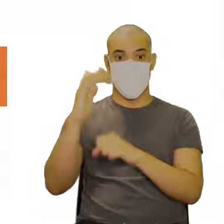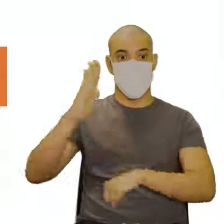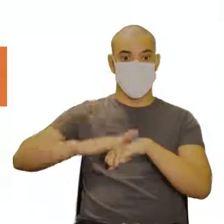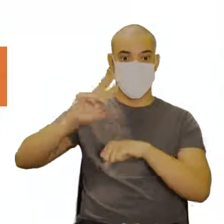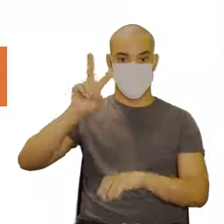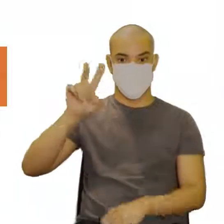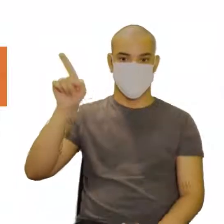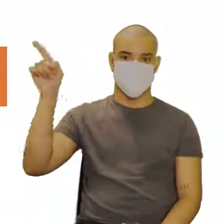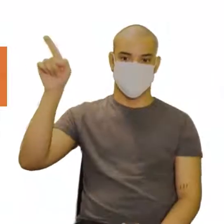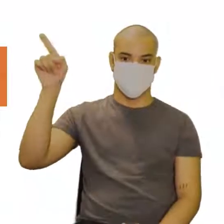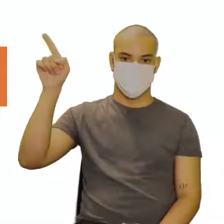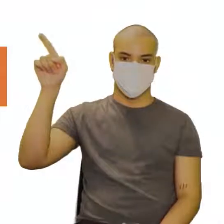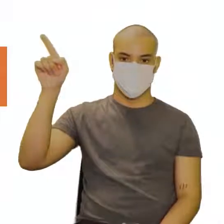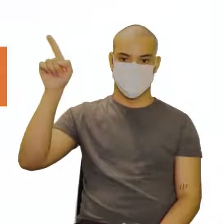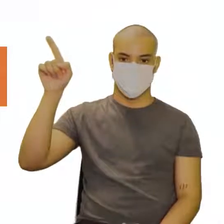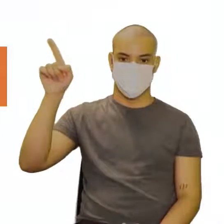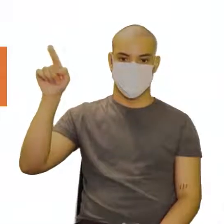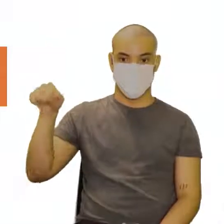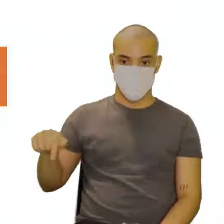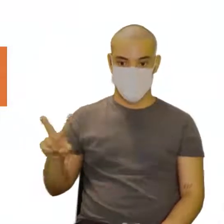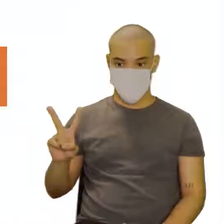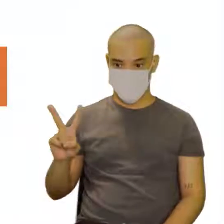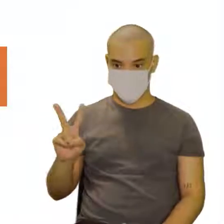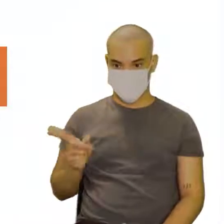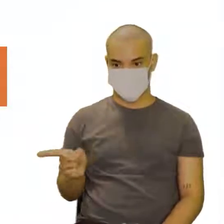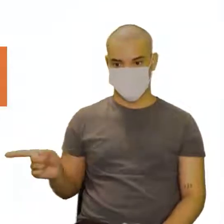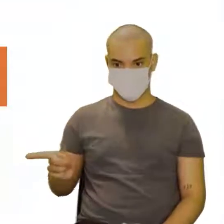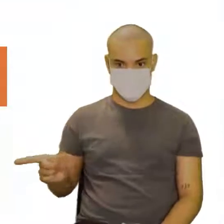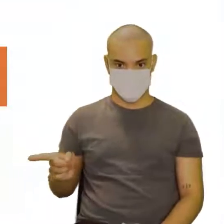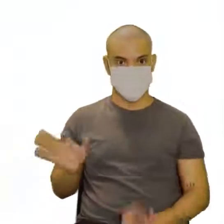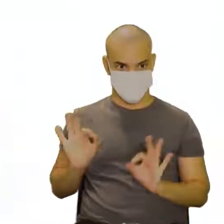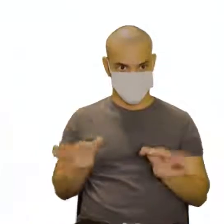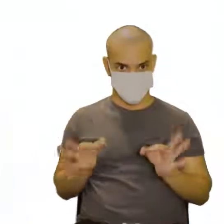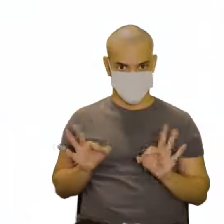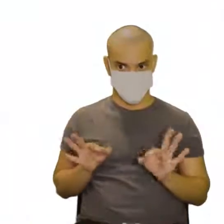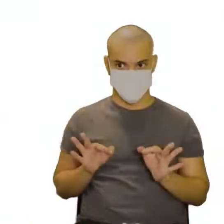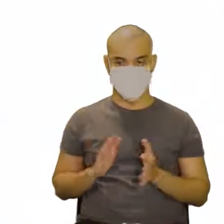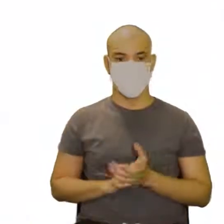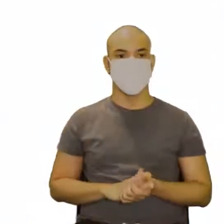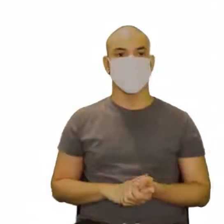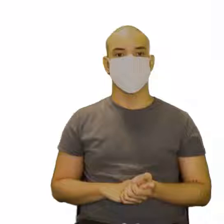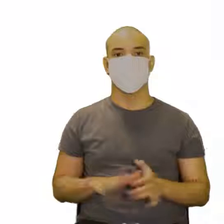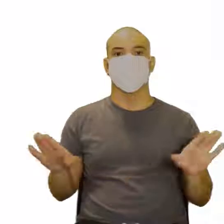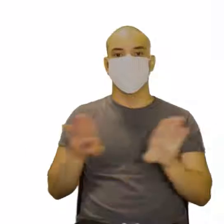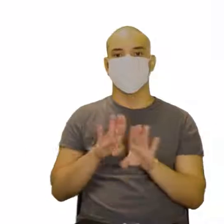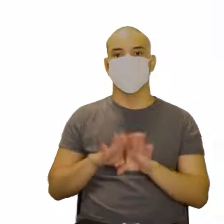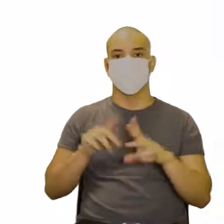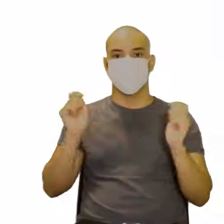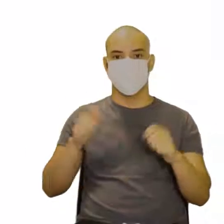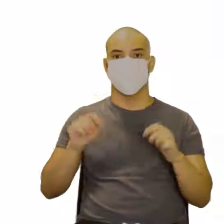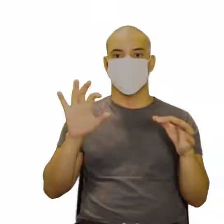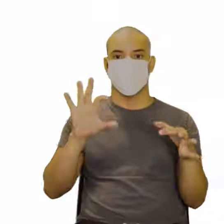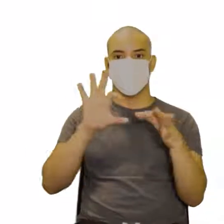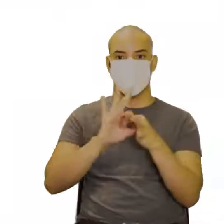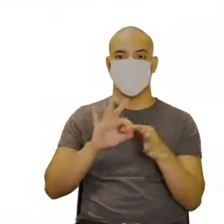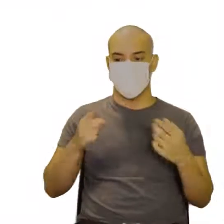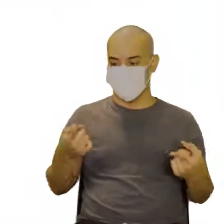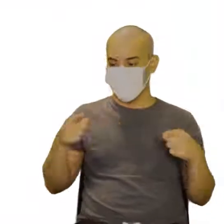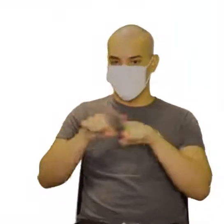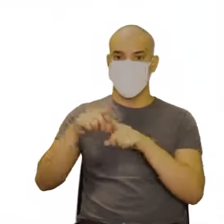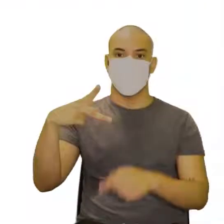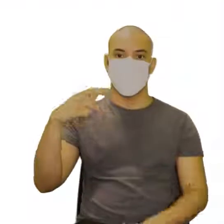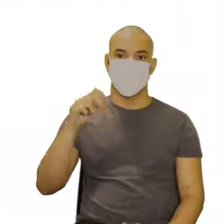dois, você faz essa relação aqui. Entendido? Fechou? E também eu posso associar em paralelo,